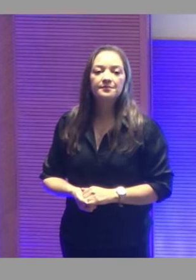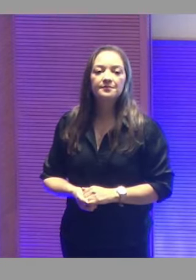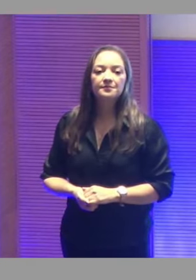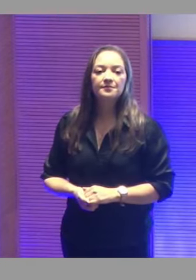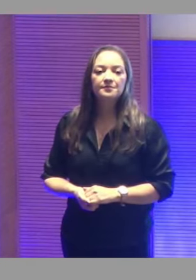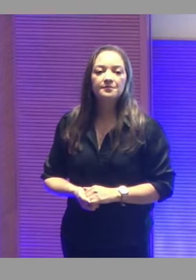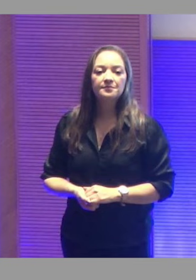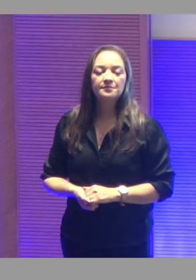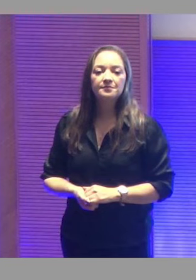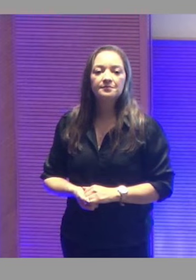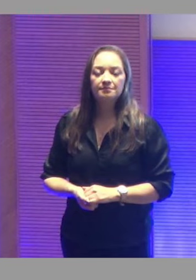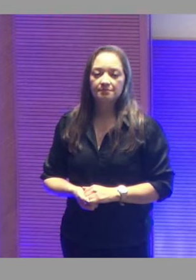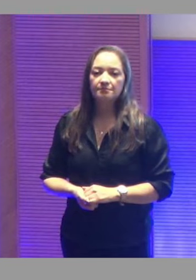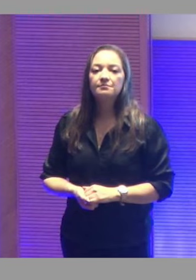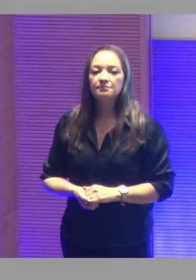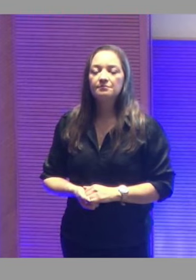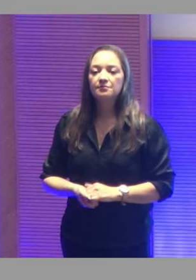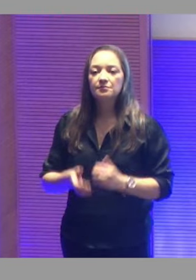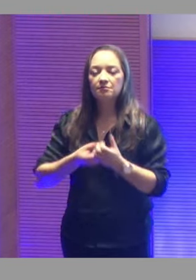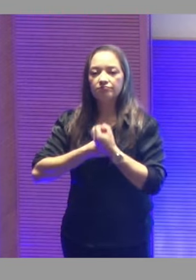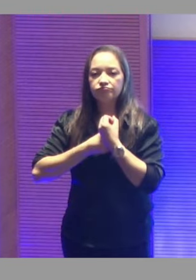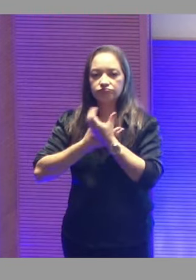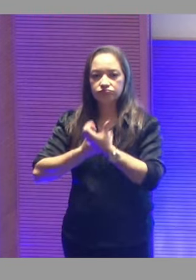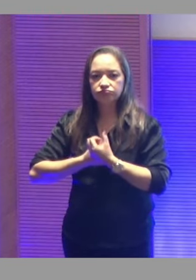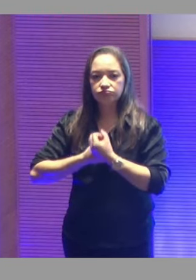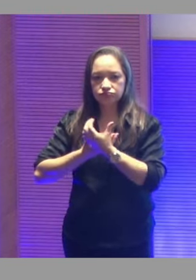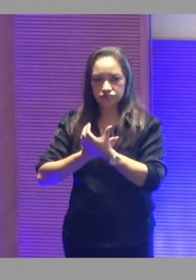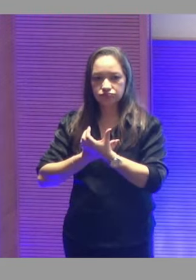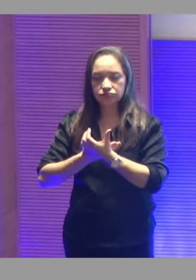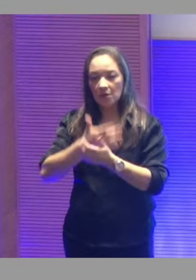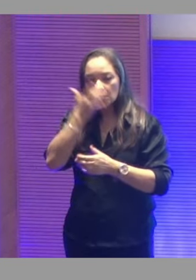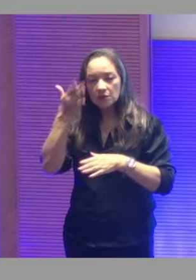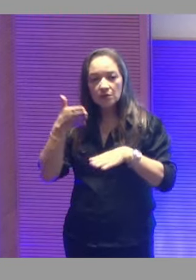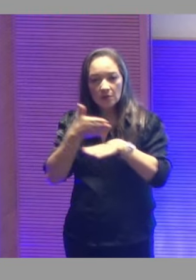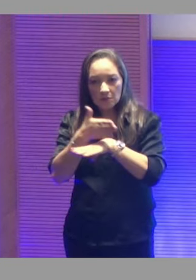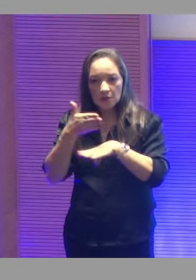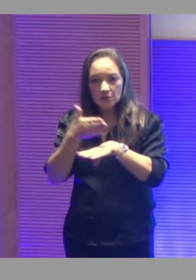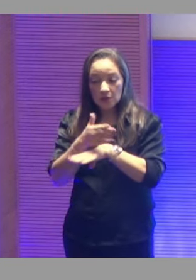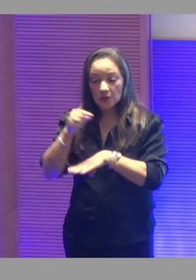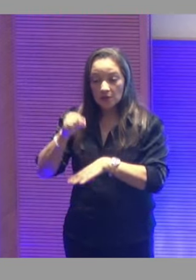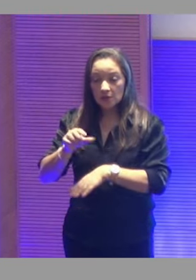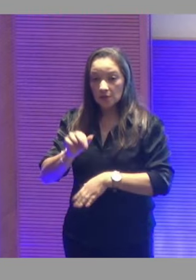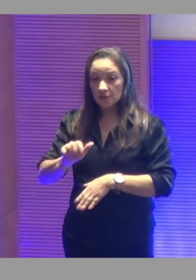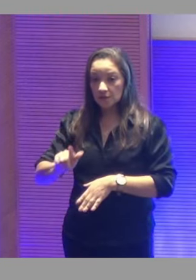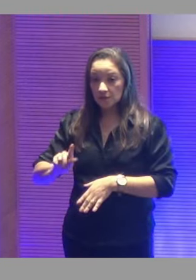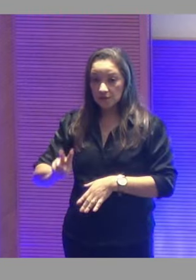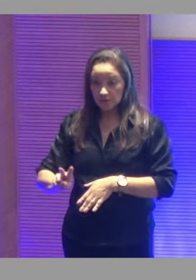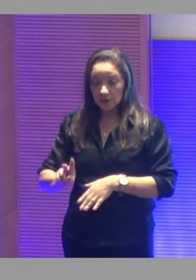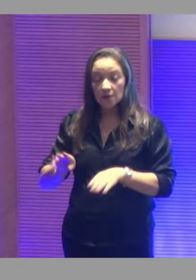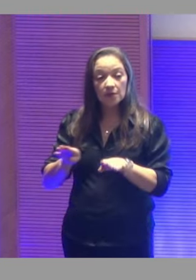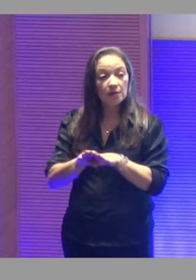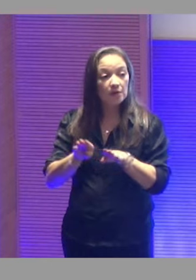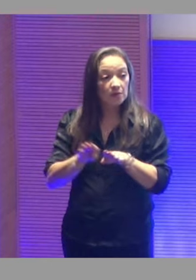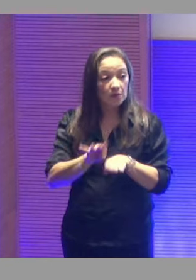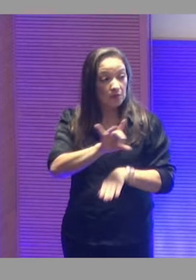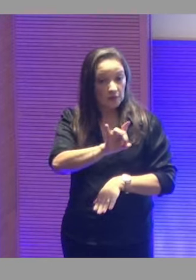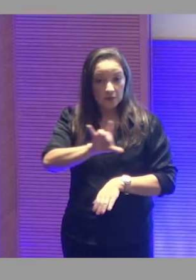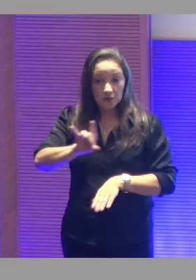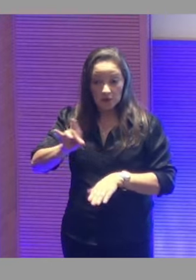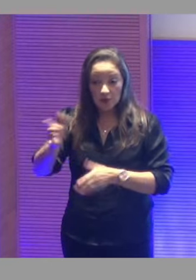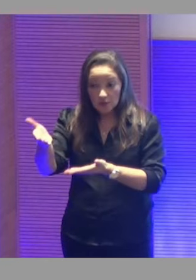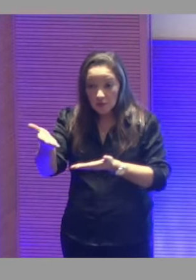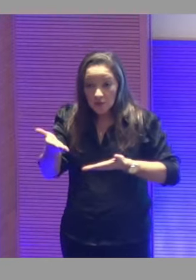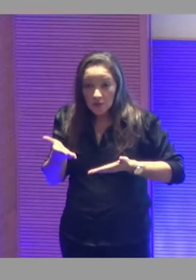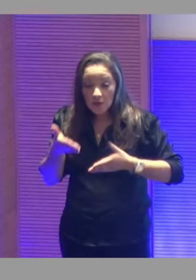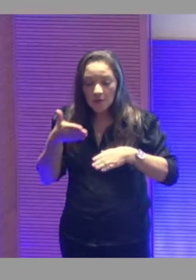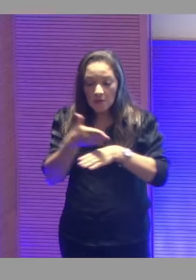disclaimer as manifestações expressas por integrantes dos quadros da Fundação Getúlio Vargas e por convidados que participam dos